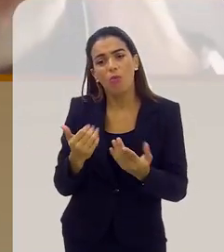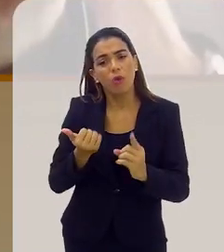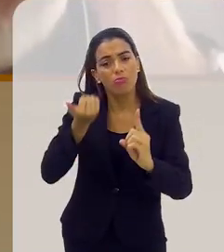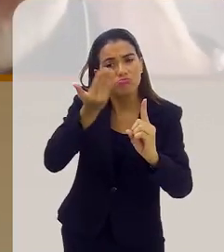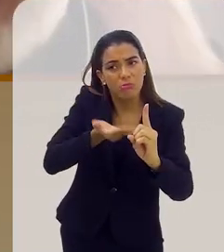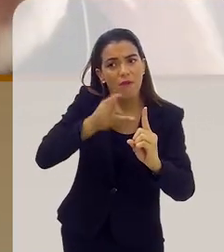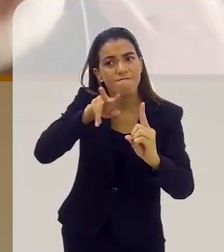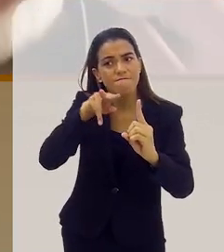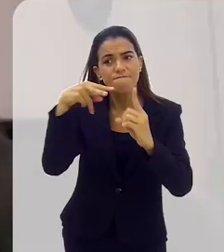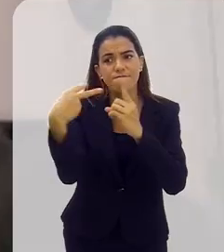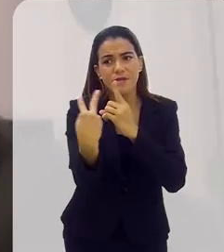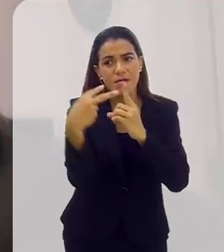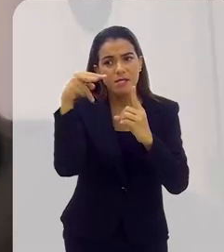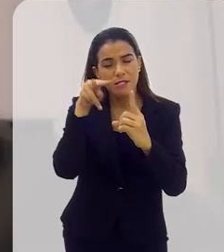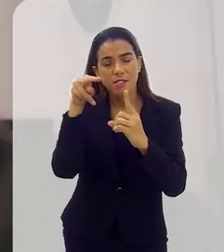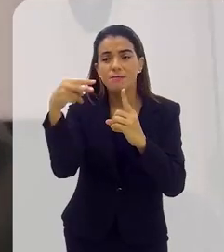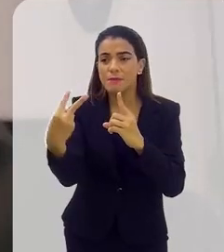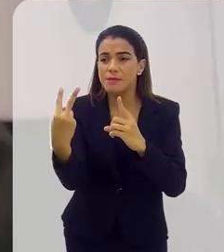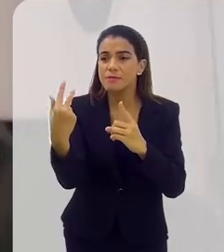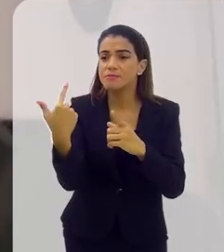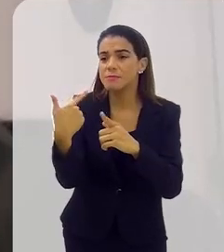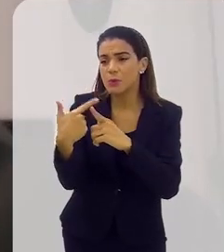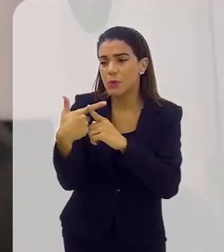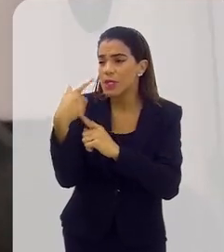sempre dei visibilidade, porque